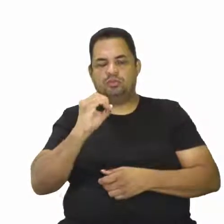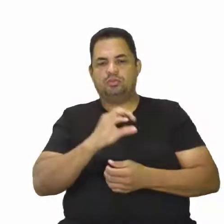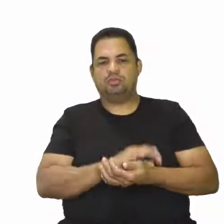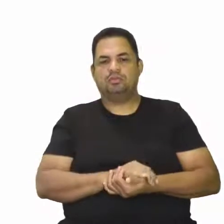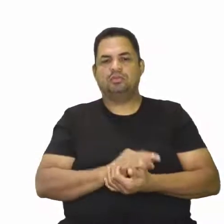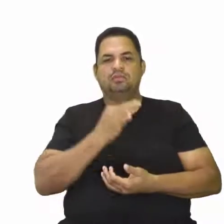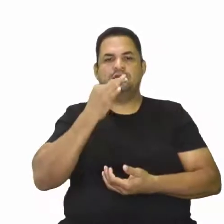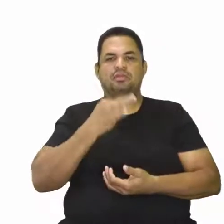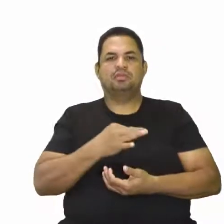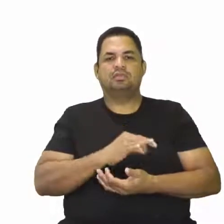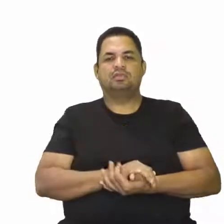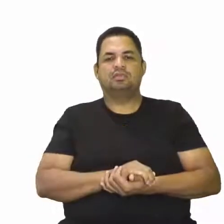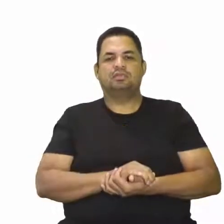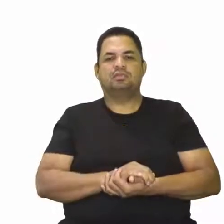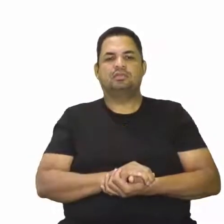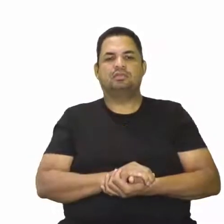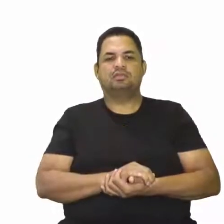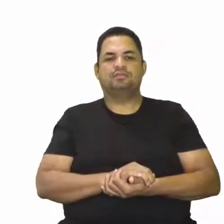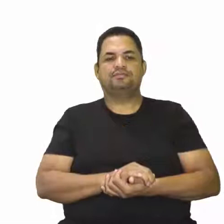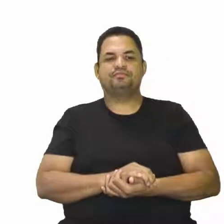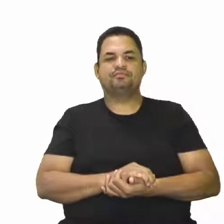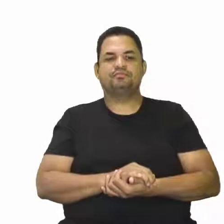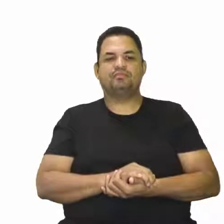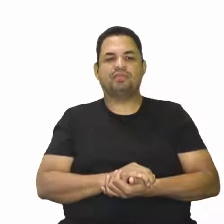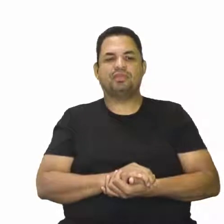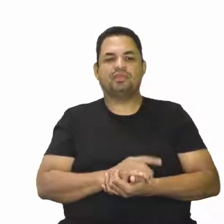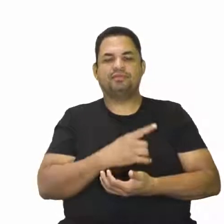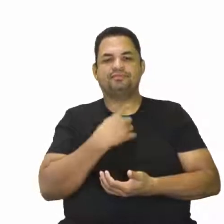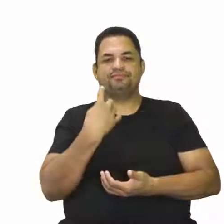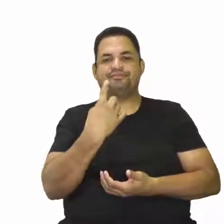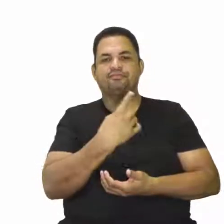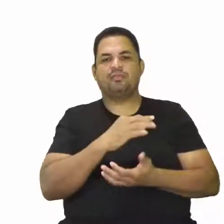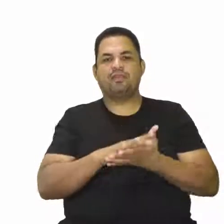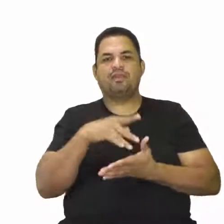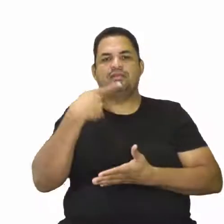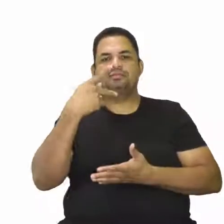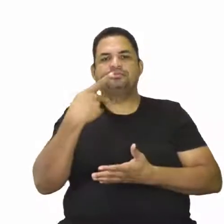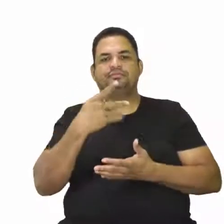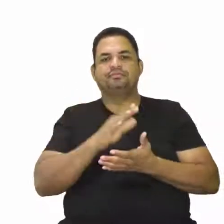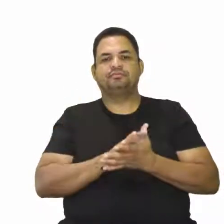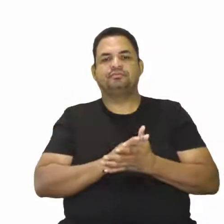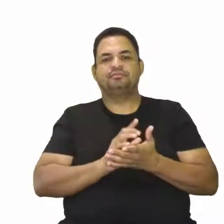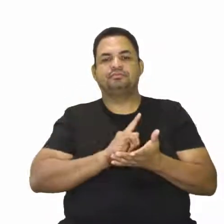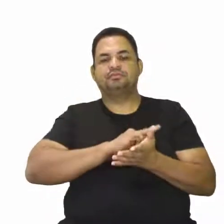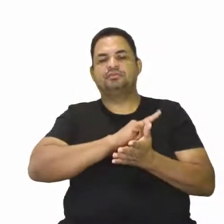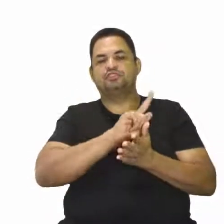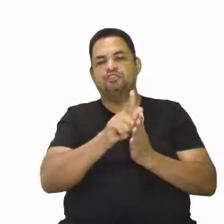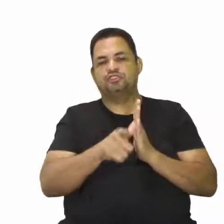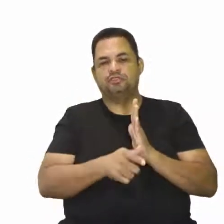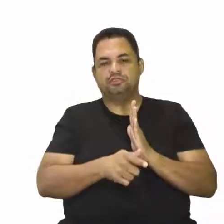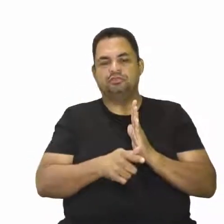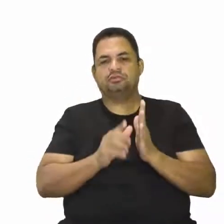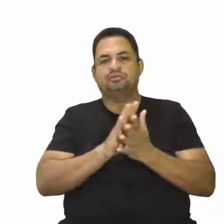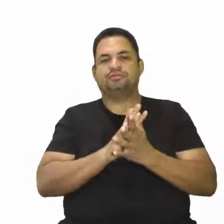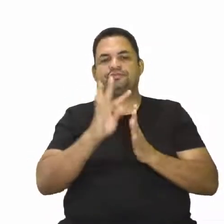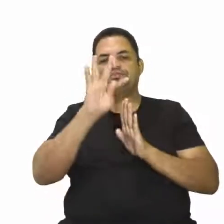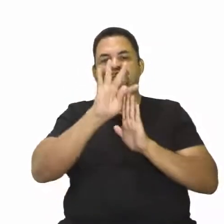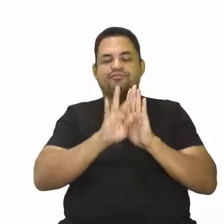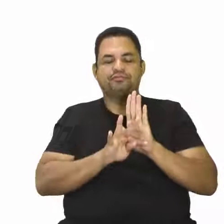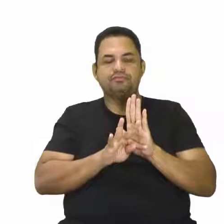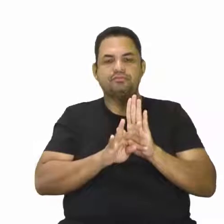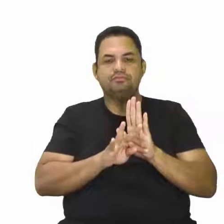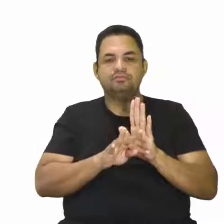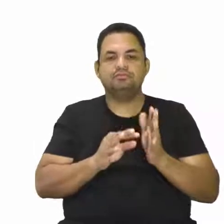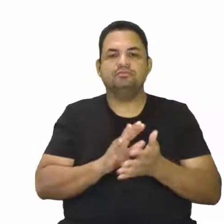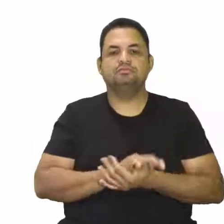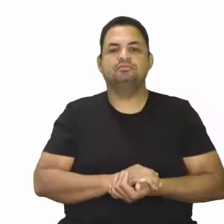certo? E agora nós vamos falar de gênero textual.